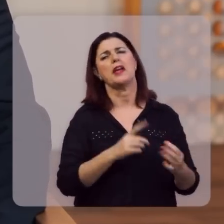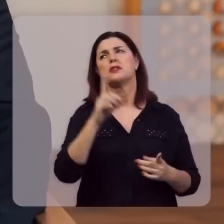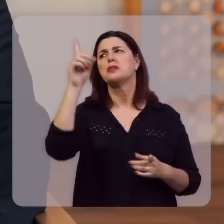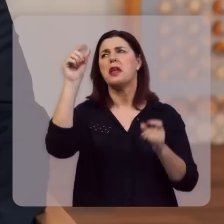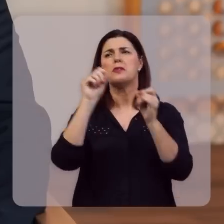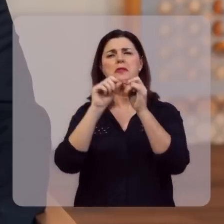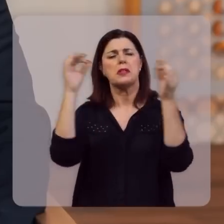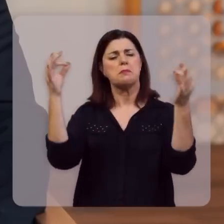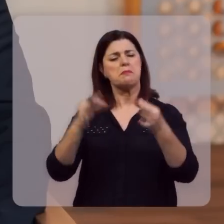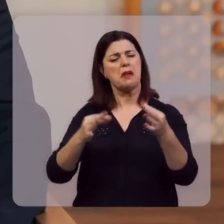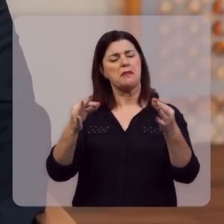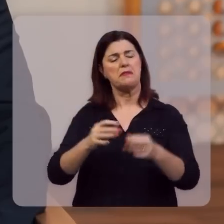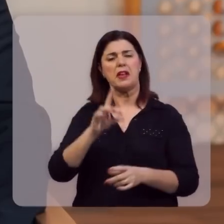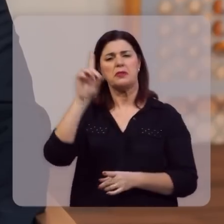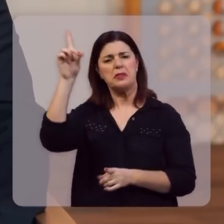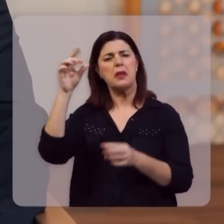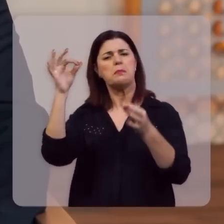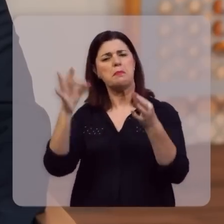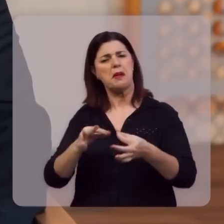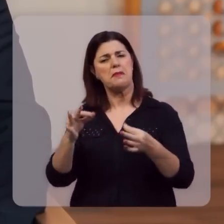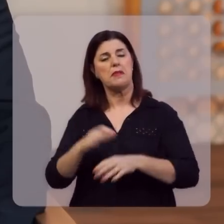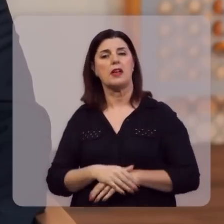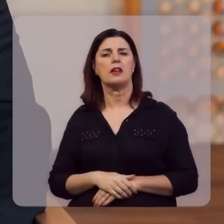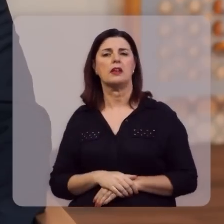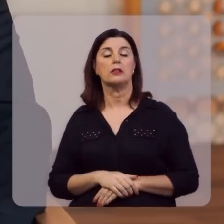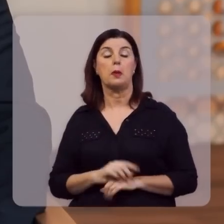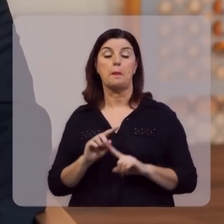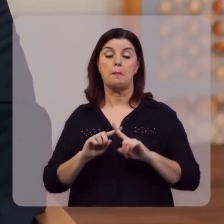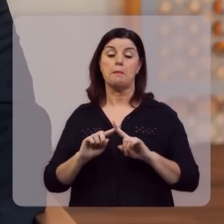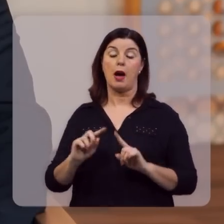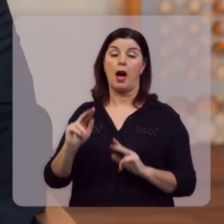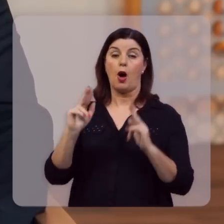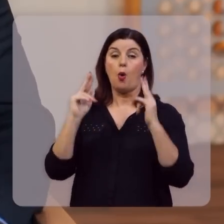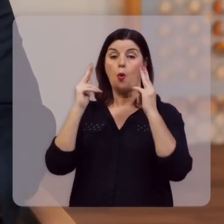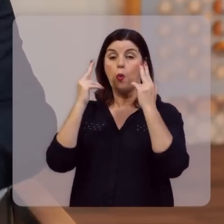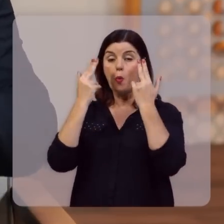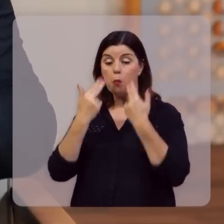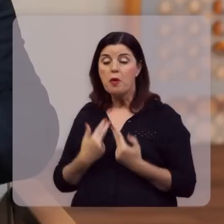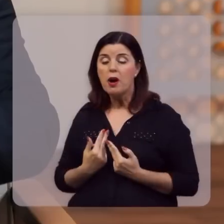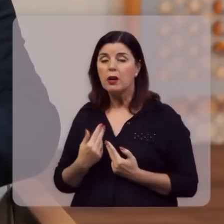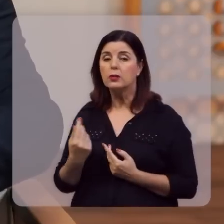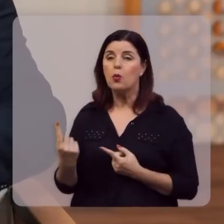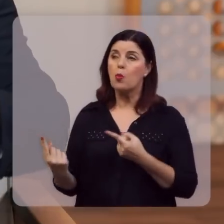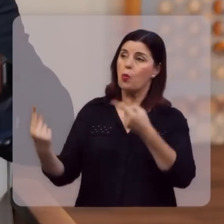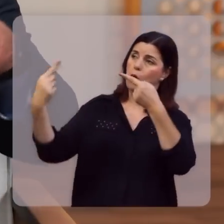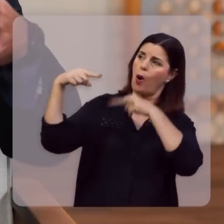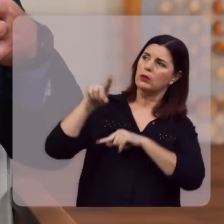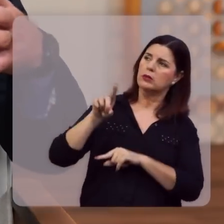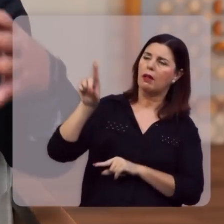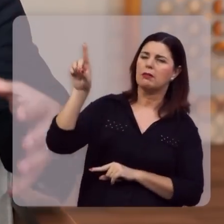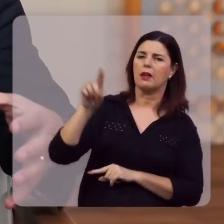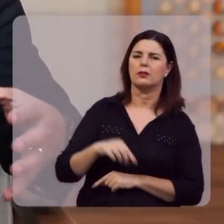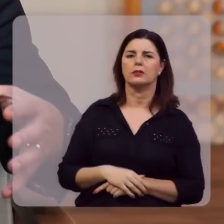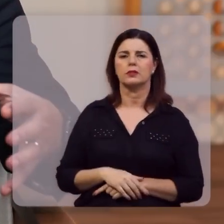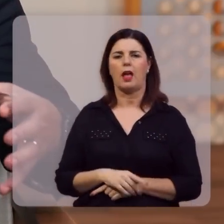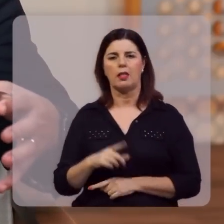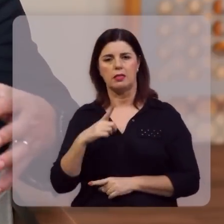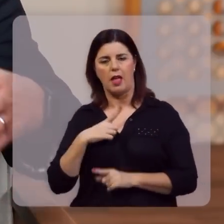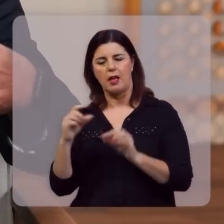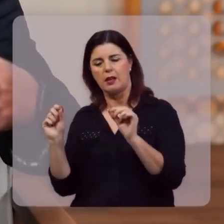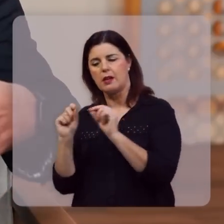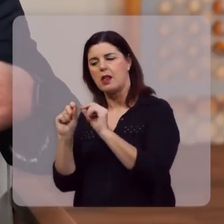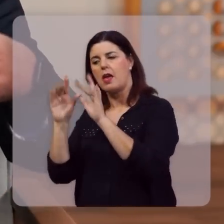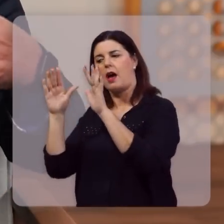perfeito, no mundo perfeito. No entanto, este ser humano se rebela contra Deus. E aqui a gente tem a categoria da criação,